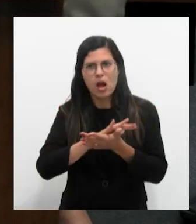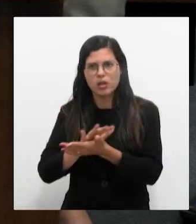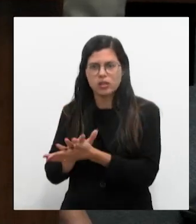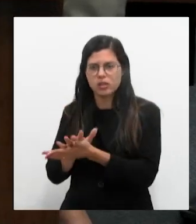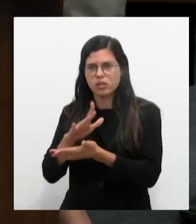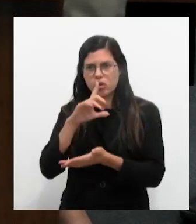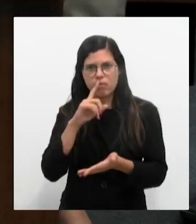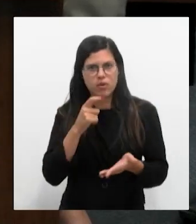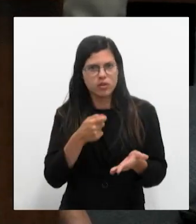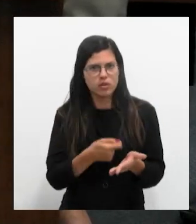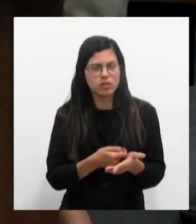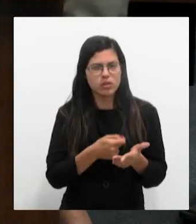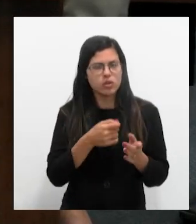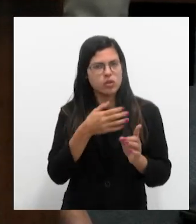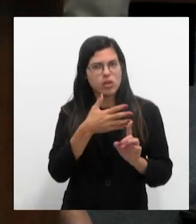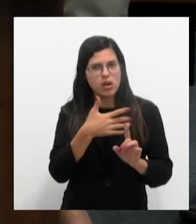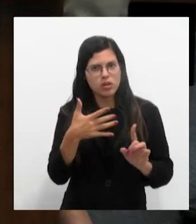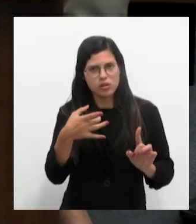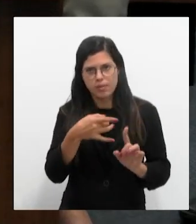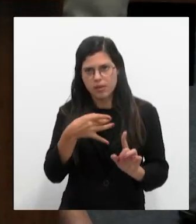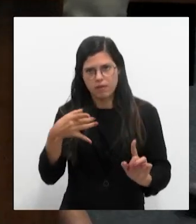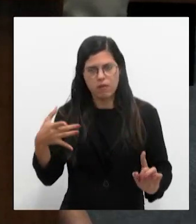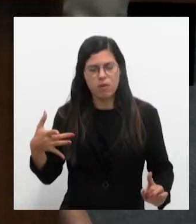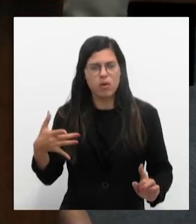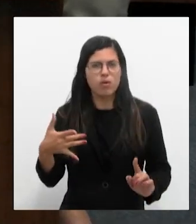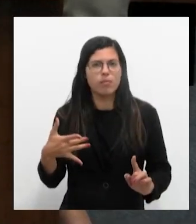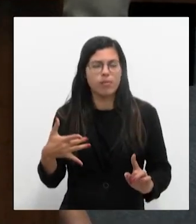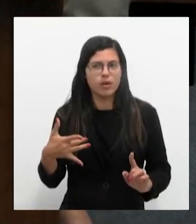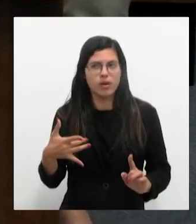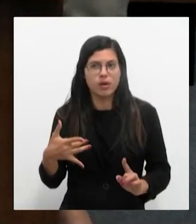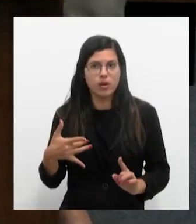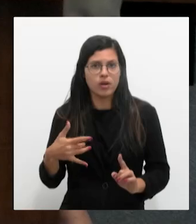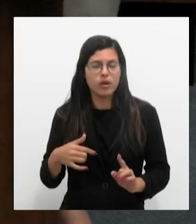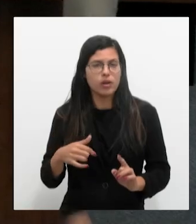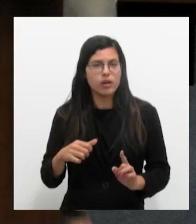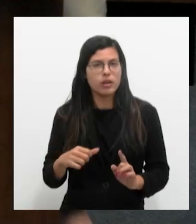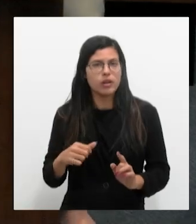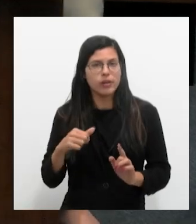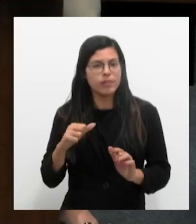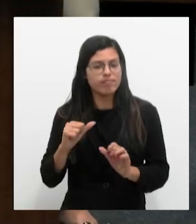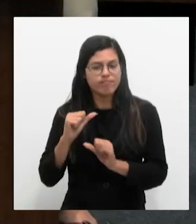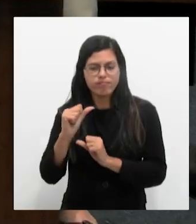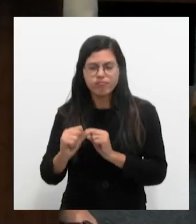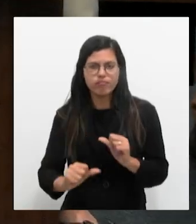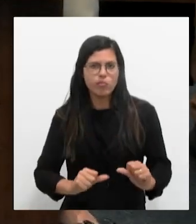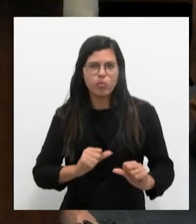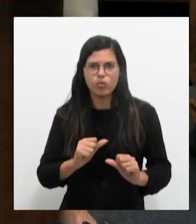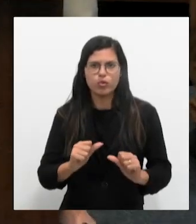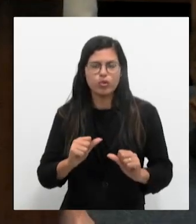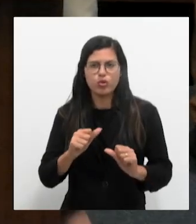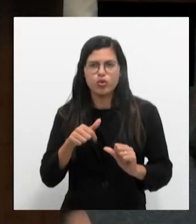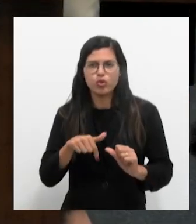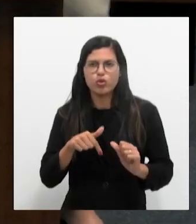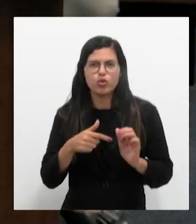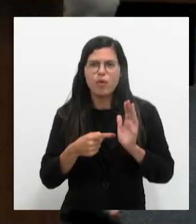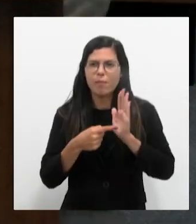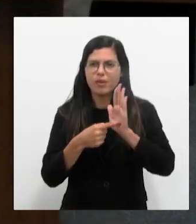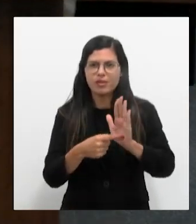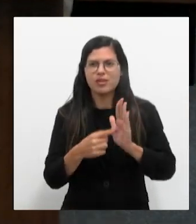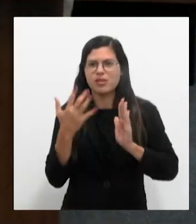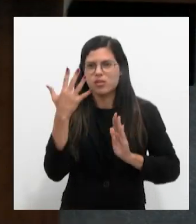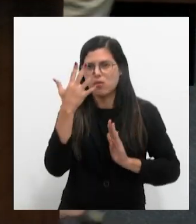machistas, LGBTfóbicas, que acabam ensombrecendo um espetáculo tão lindo, que leva alegria,